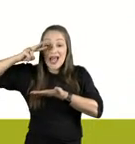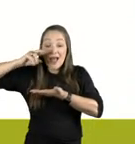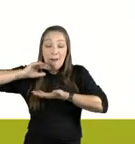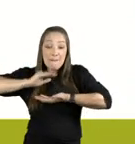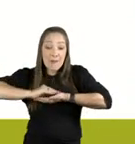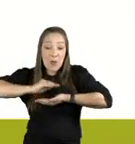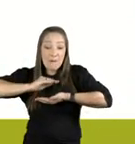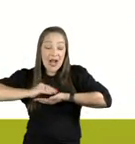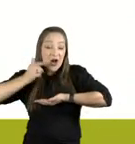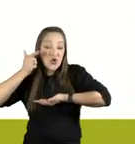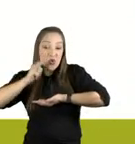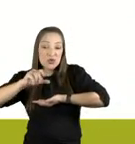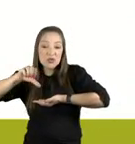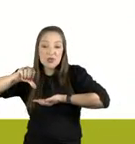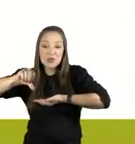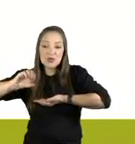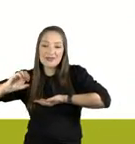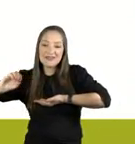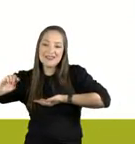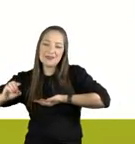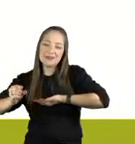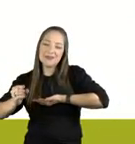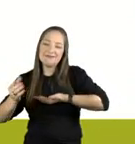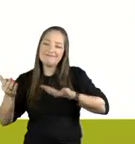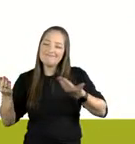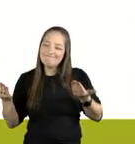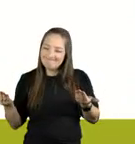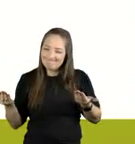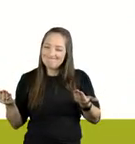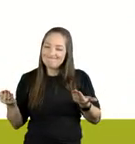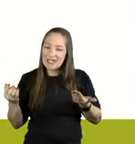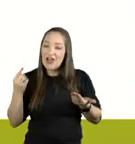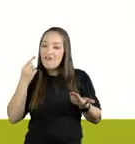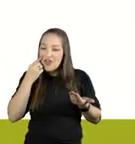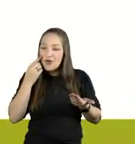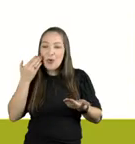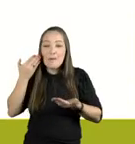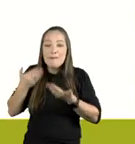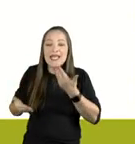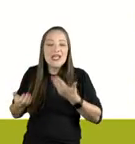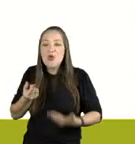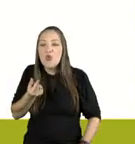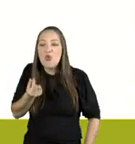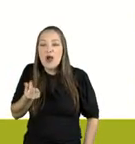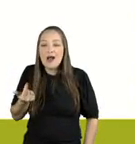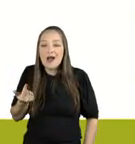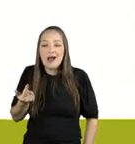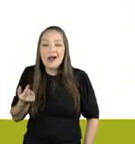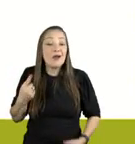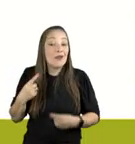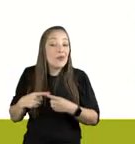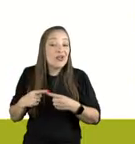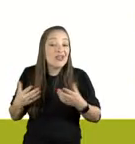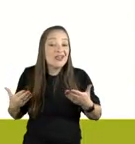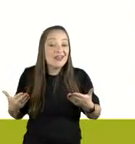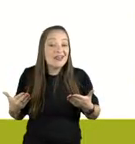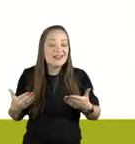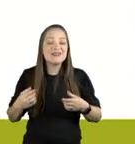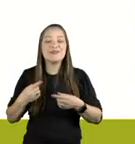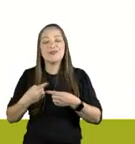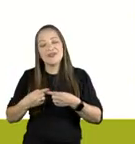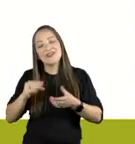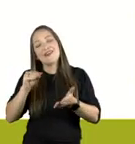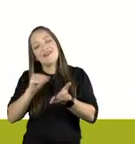conseguiu 900 mil. Olha quanto a gente perdeu. Adivinha por quê? Porque